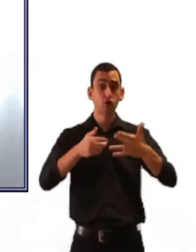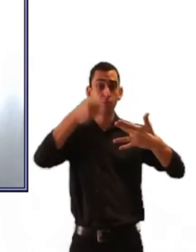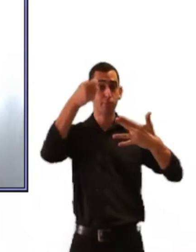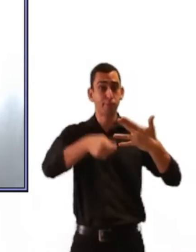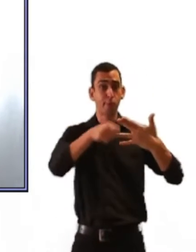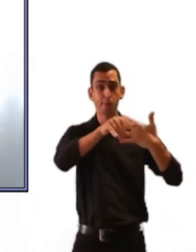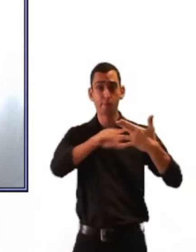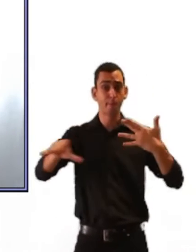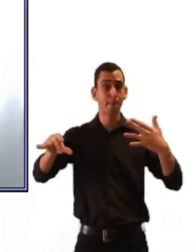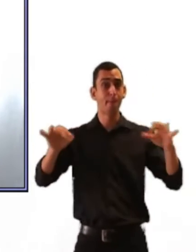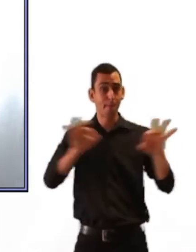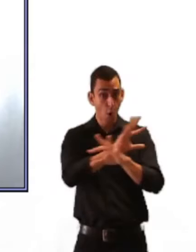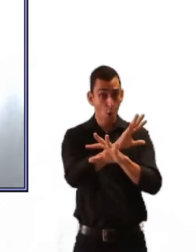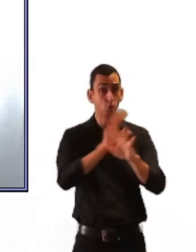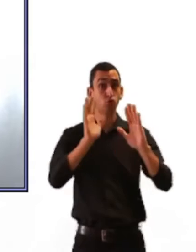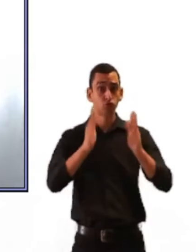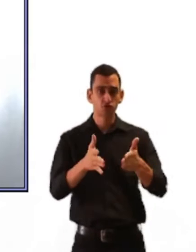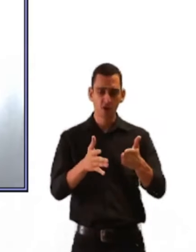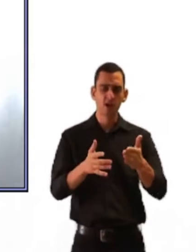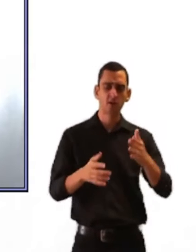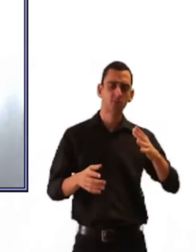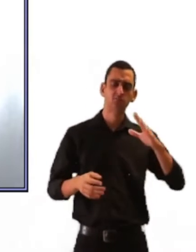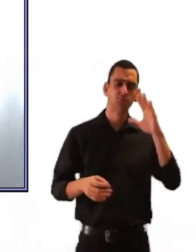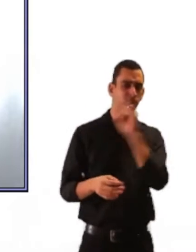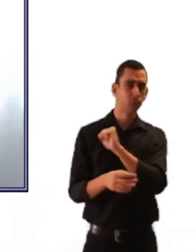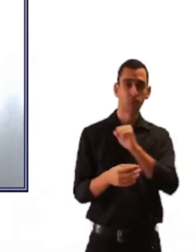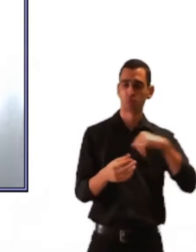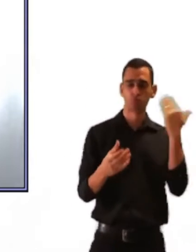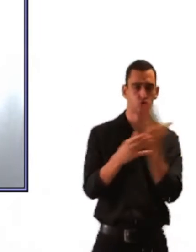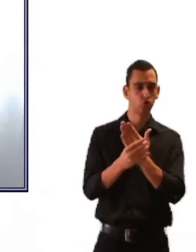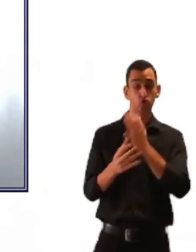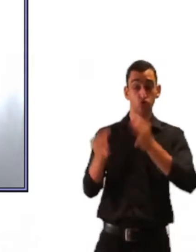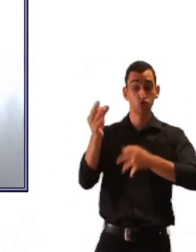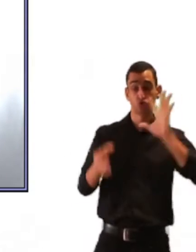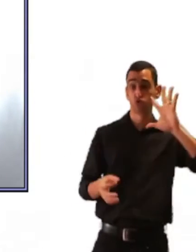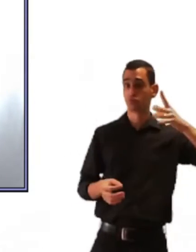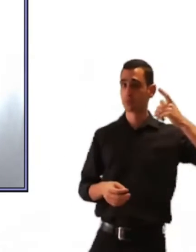assim. Essa forma é a forma rápida de julgar.